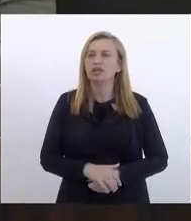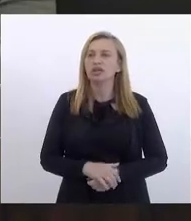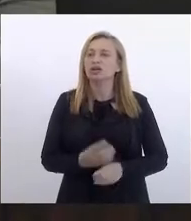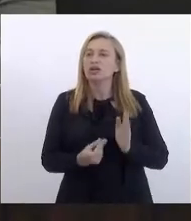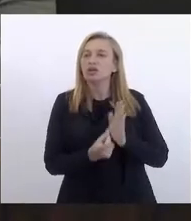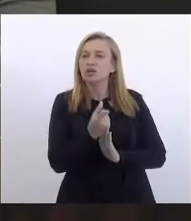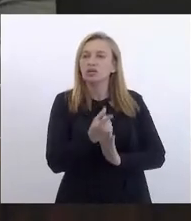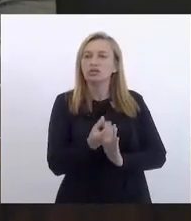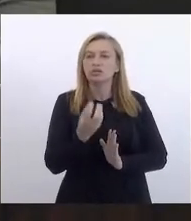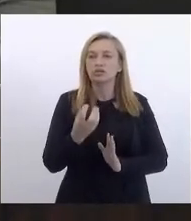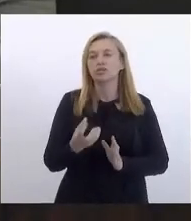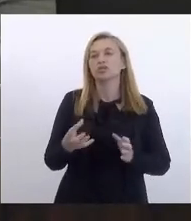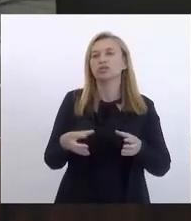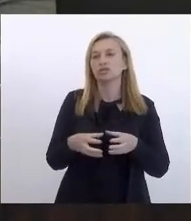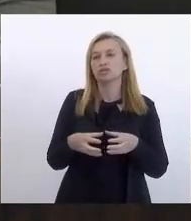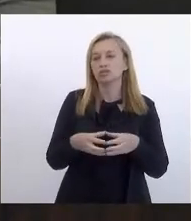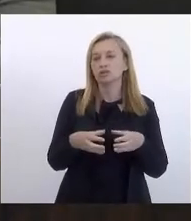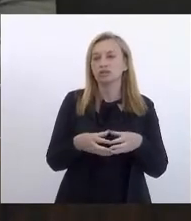Orçamento, deputado Márcio Pacheco.